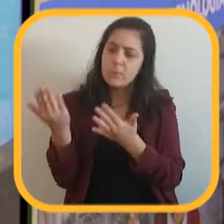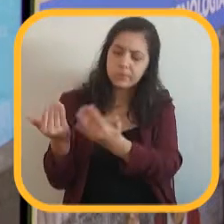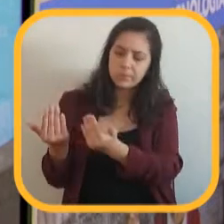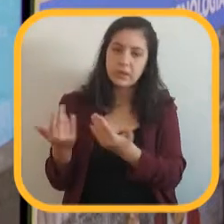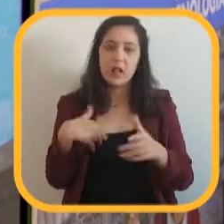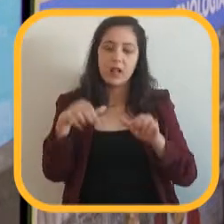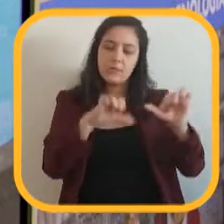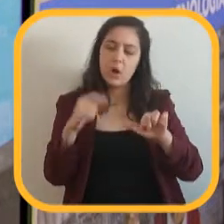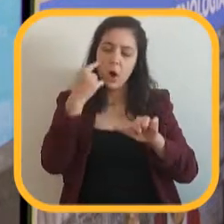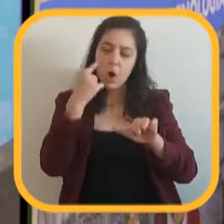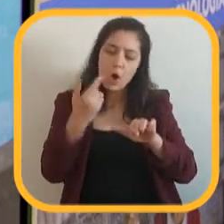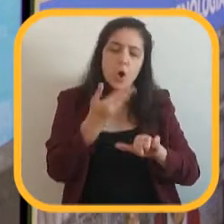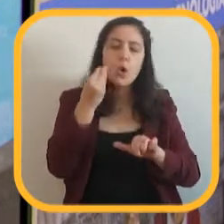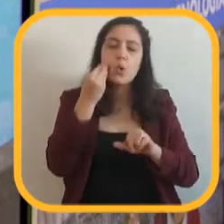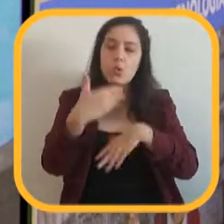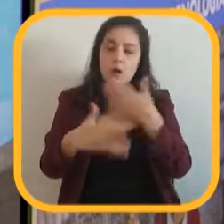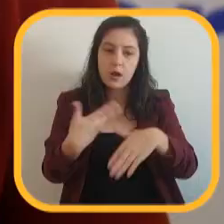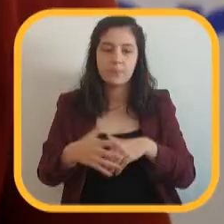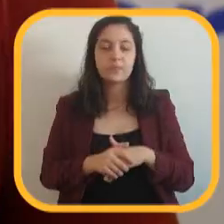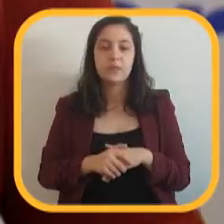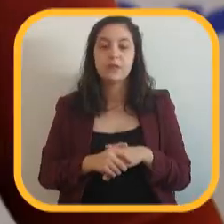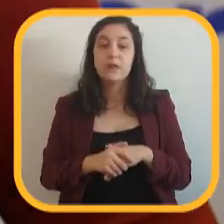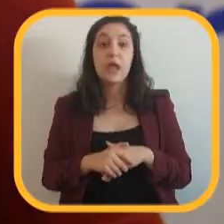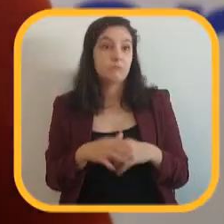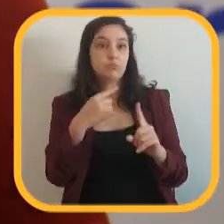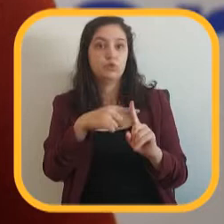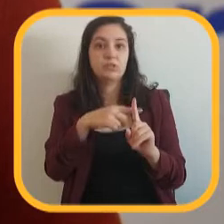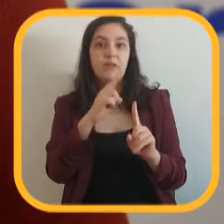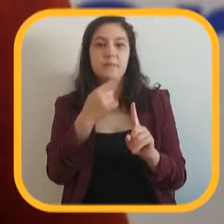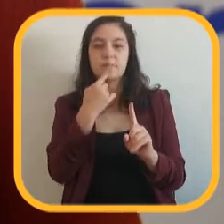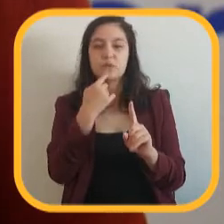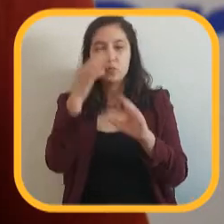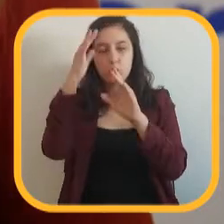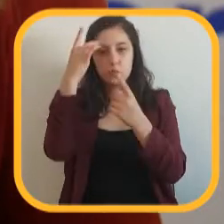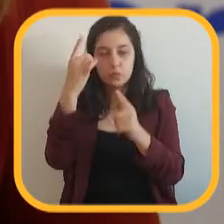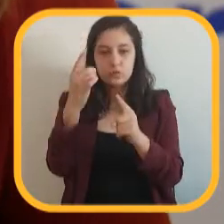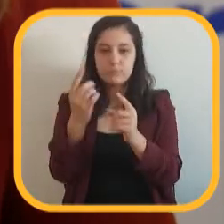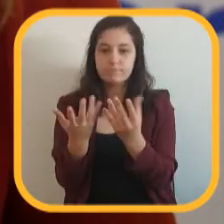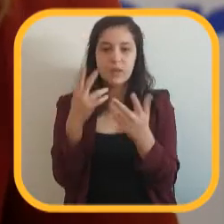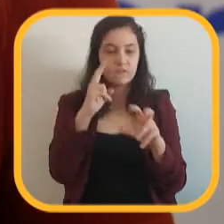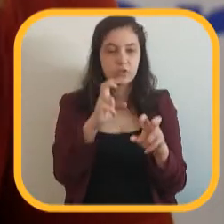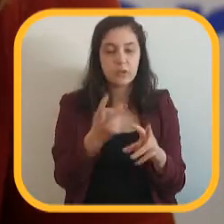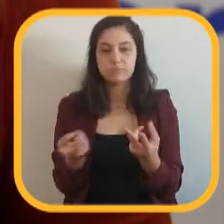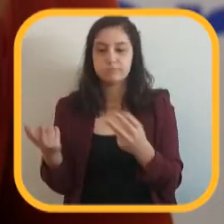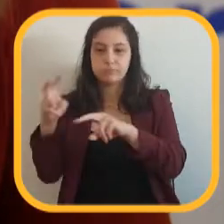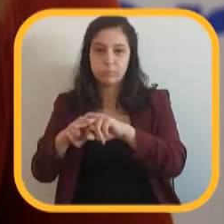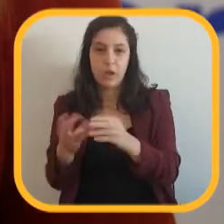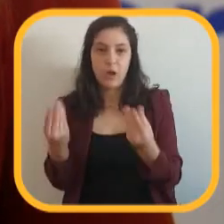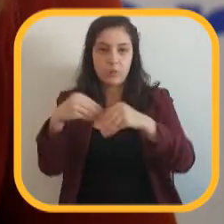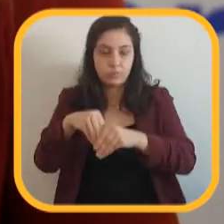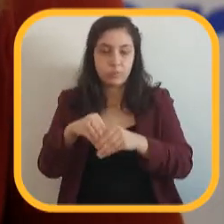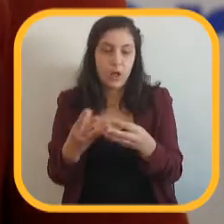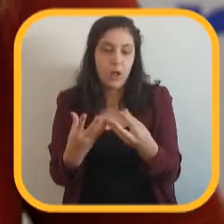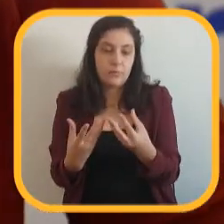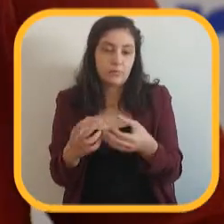aluno aos nossos laboratórios para ele ver como é que se faz. Percebe-se que é benéfico que os docentes integrem a sua investigação nas cadeiras que dão,